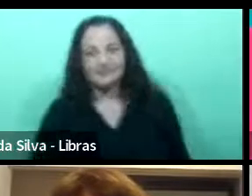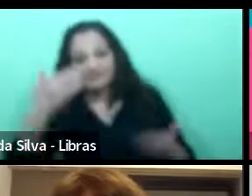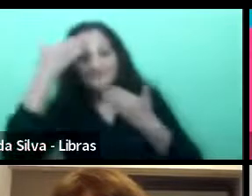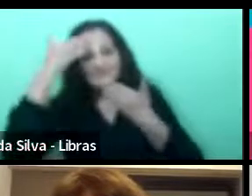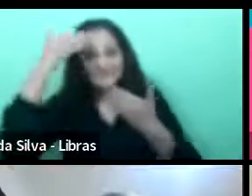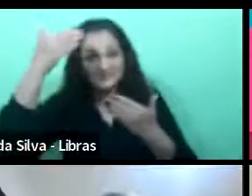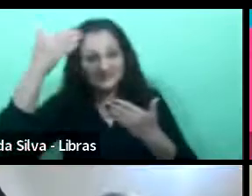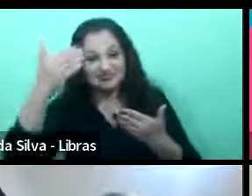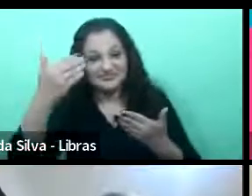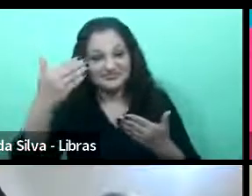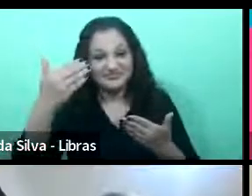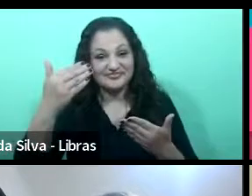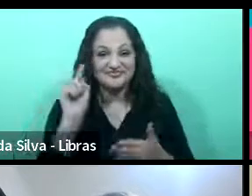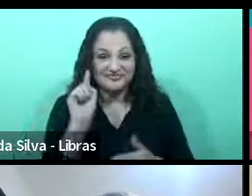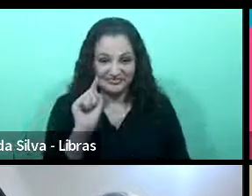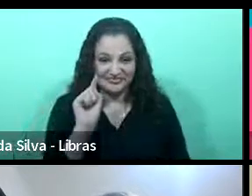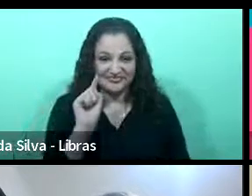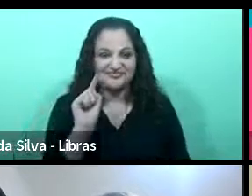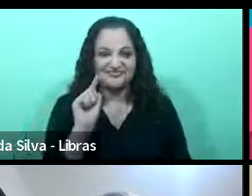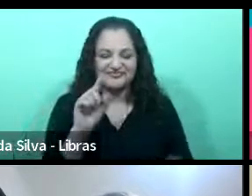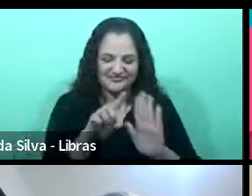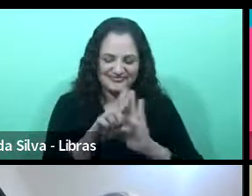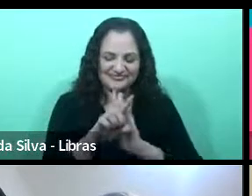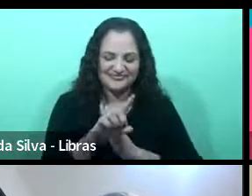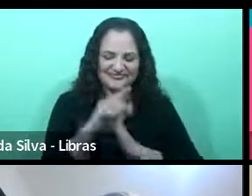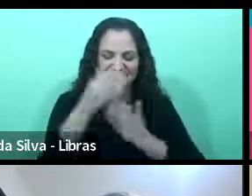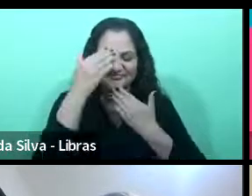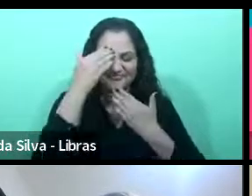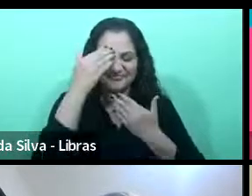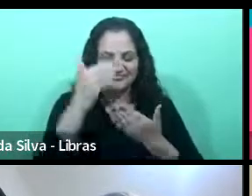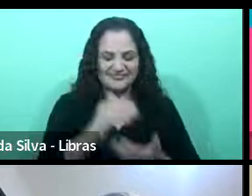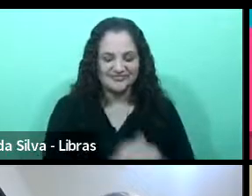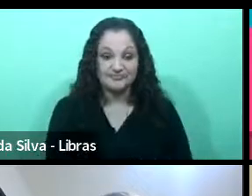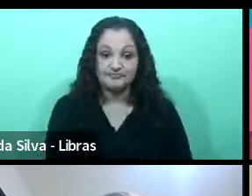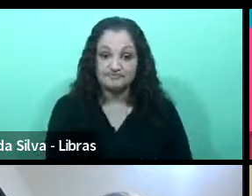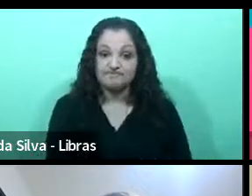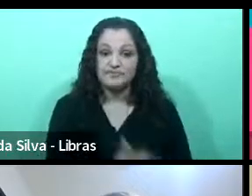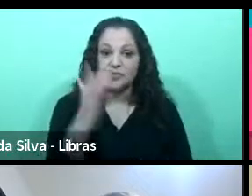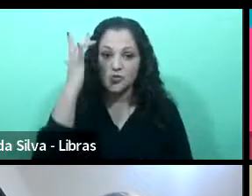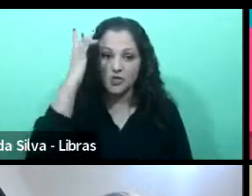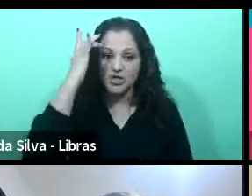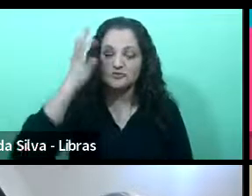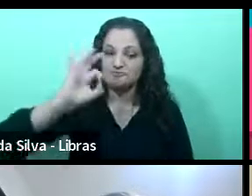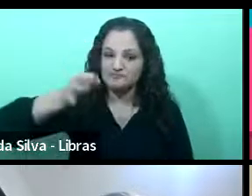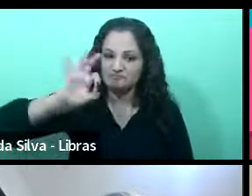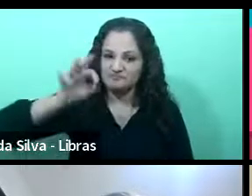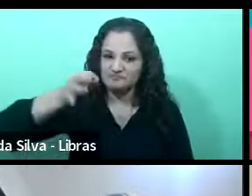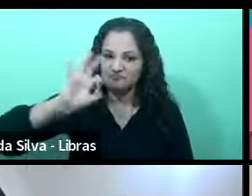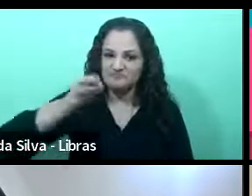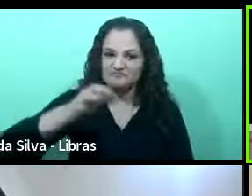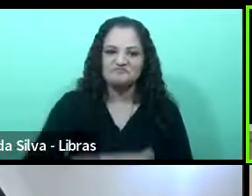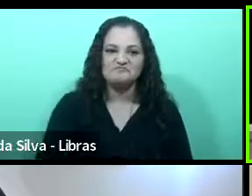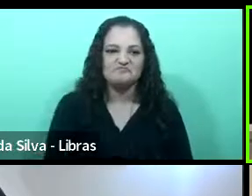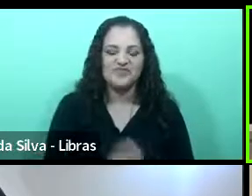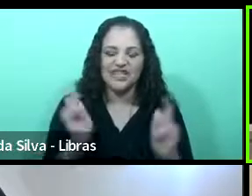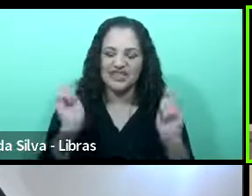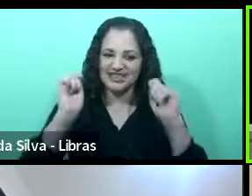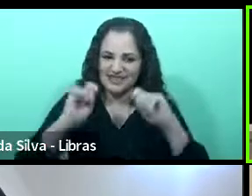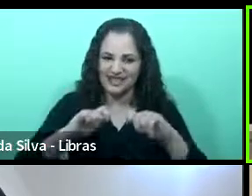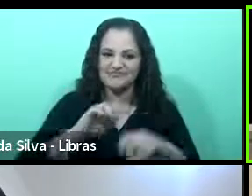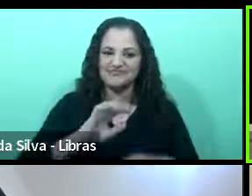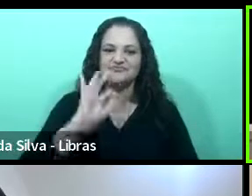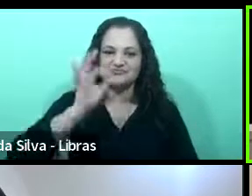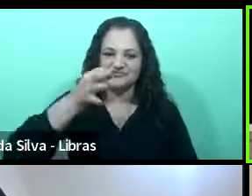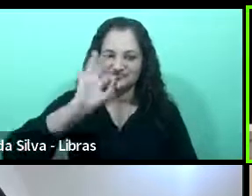Obrigado, Afrânio, pela pergunta. Eu acho que sim. Eu acho que dá, sim. E eu